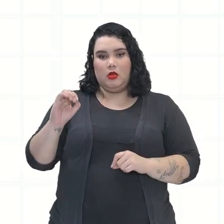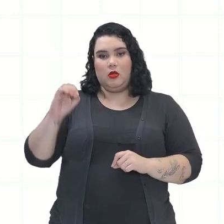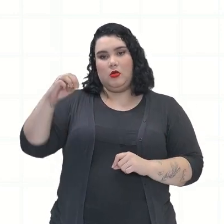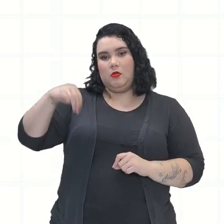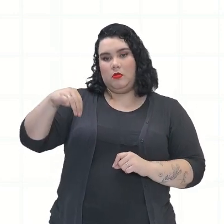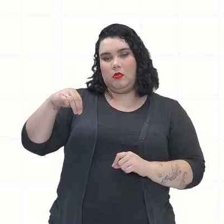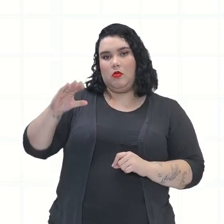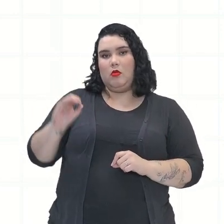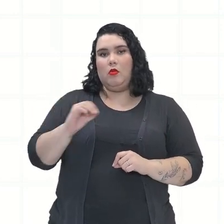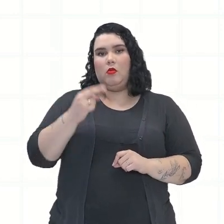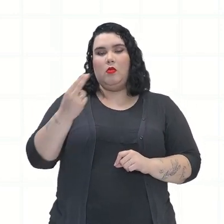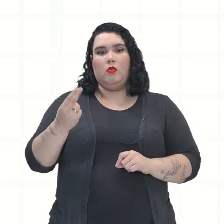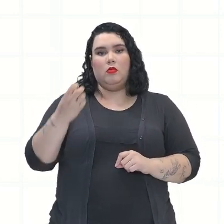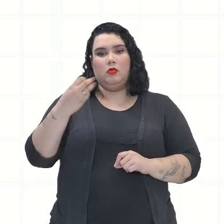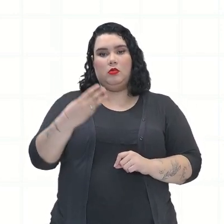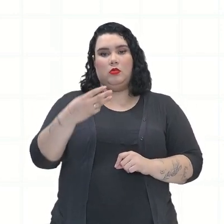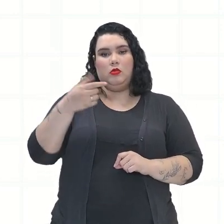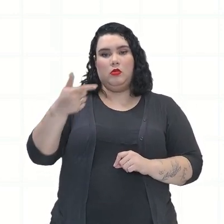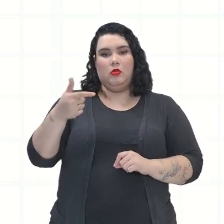32